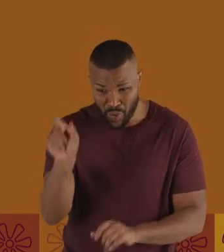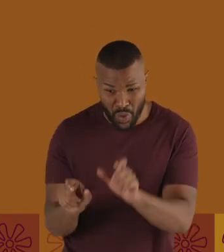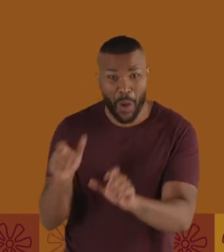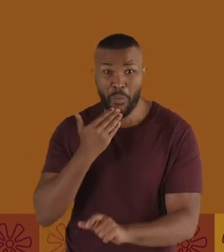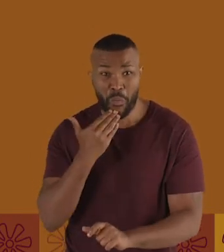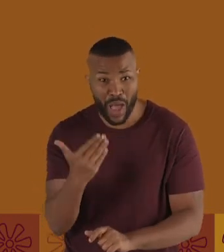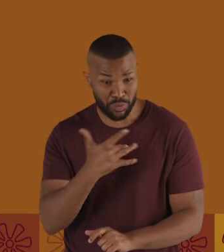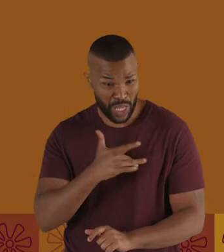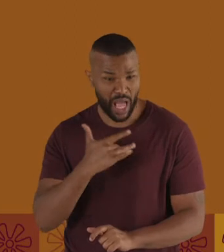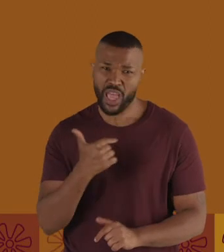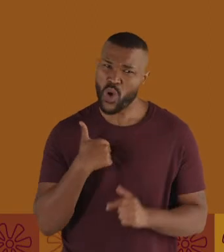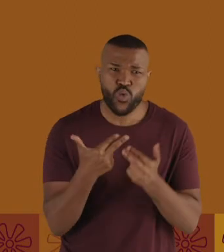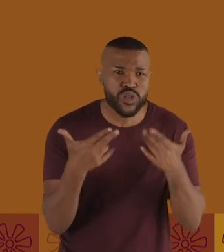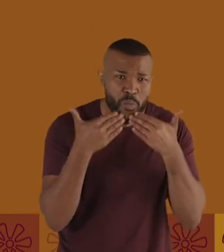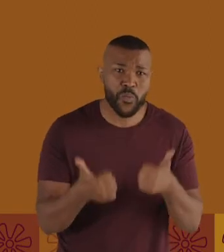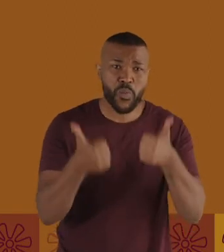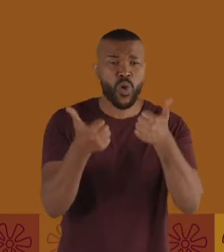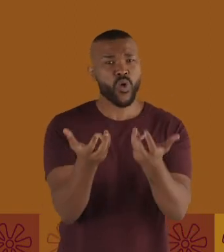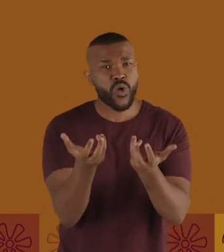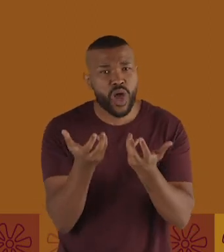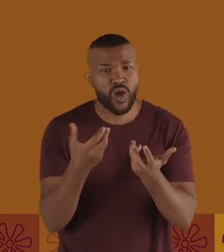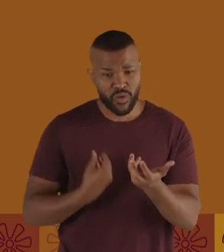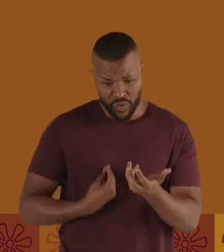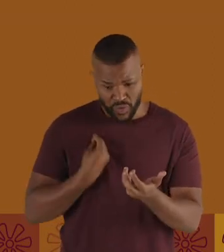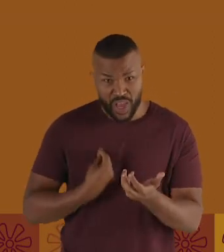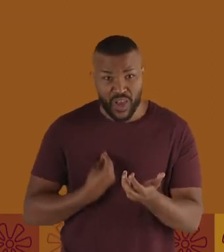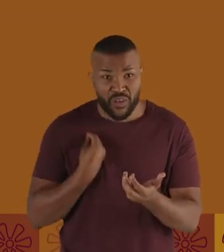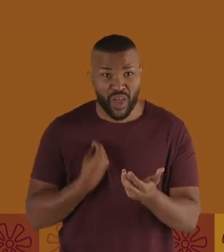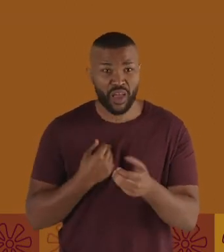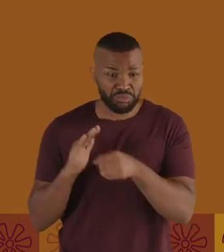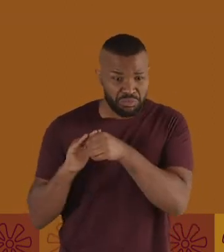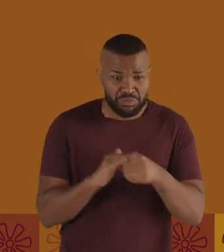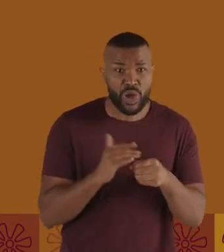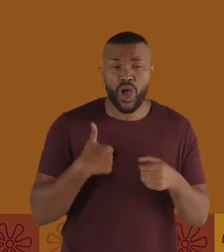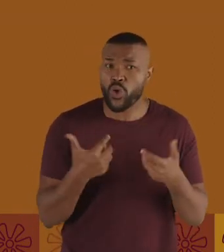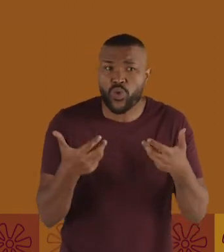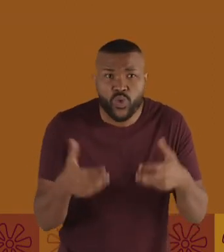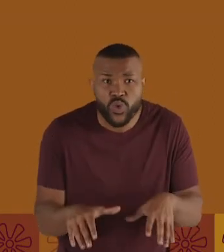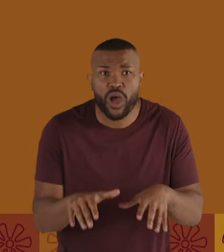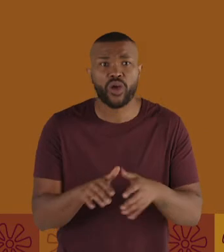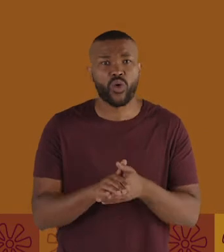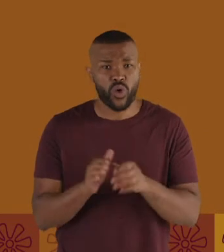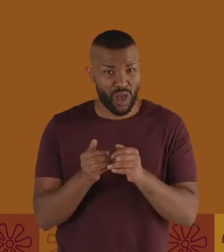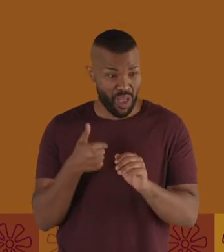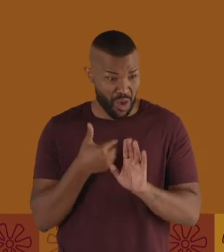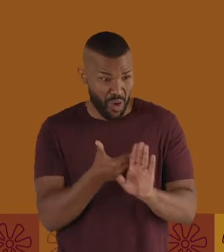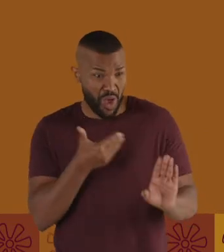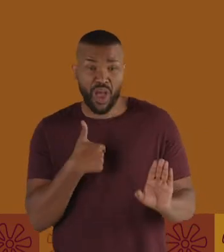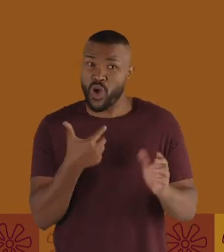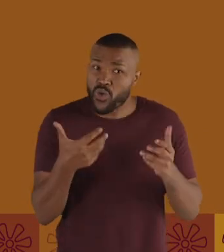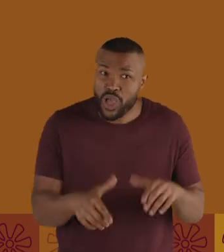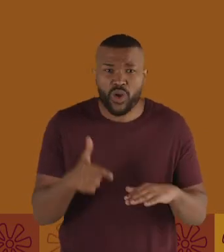pedem piedade, eu quero coisa melhor. Eu não quero mais viver no porão da sociedade, não quero ser